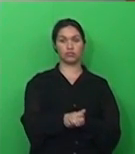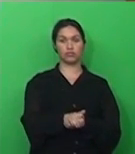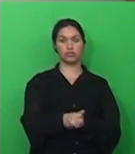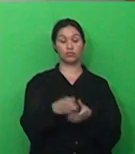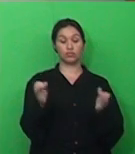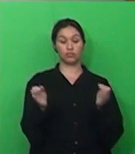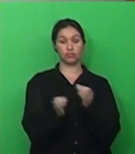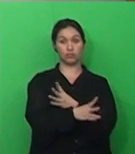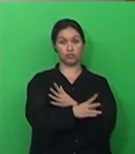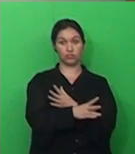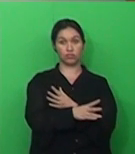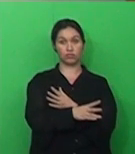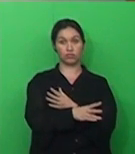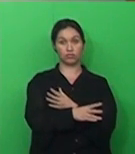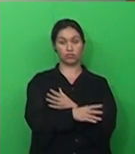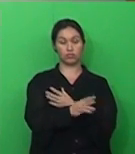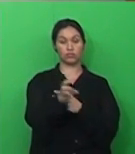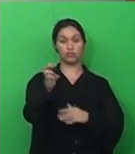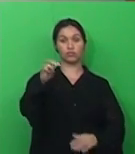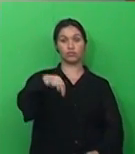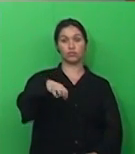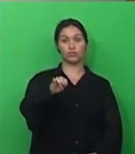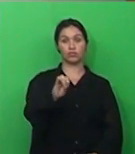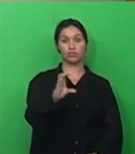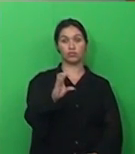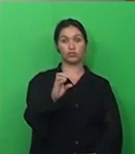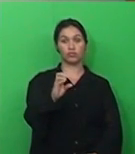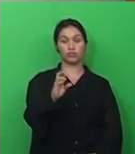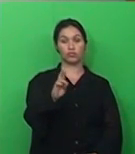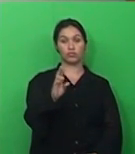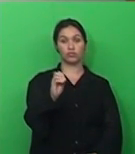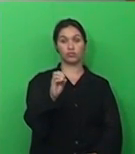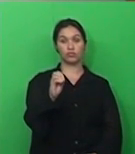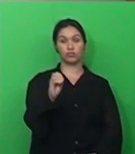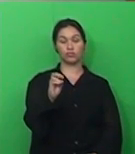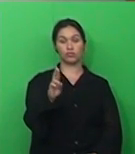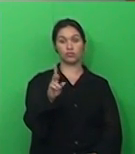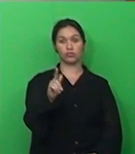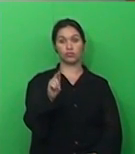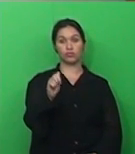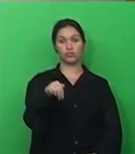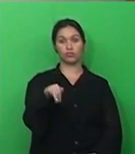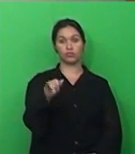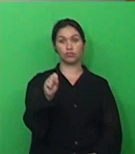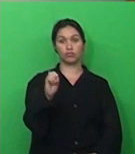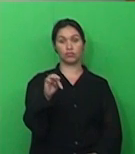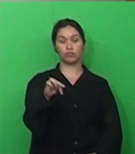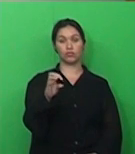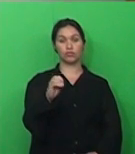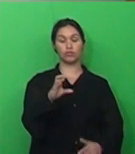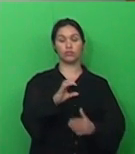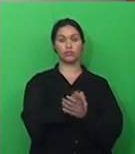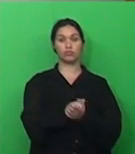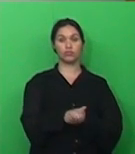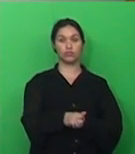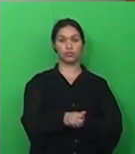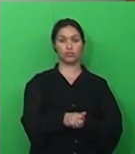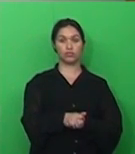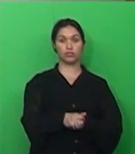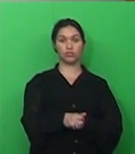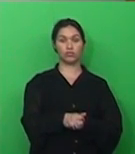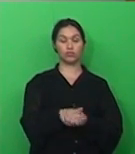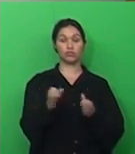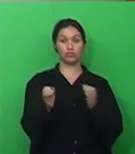dos micro-organismos. Então, apenas 5 segundos na mão é suficiente, ele secagem rápida, elimina 99%.